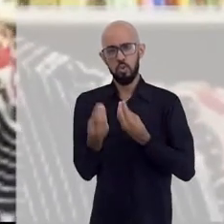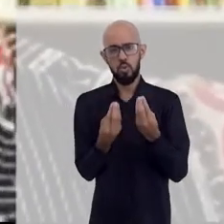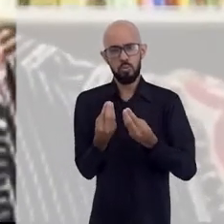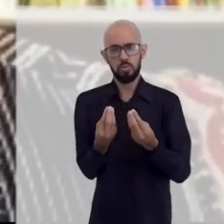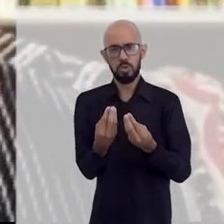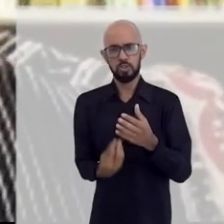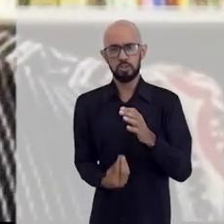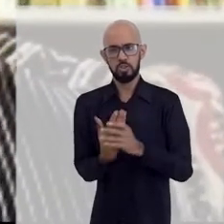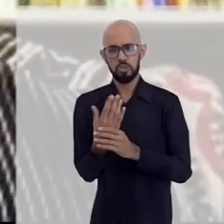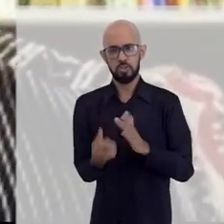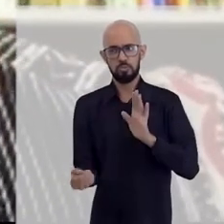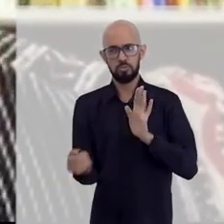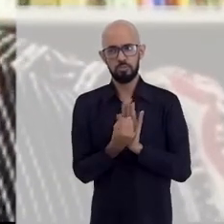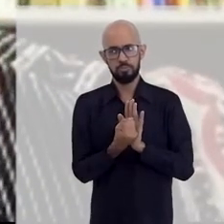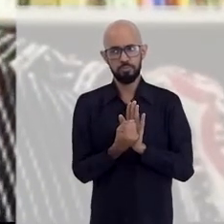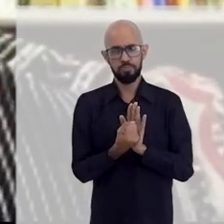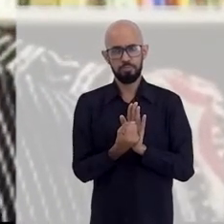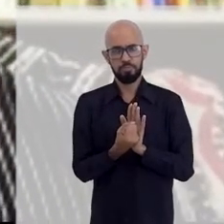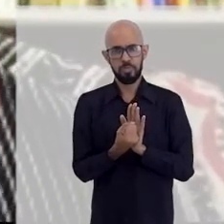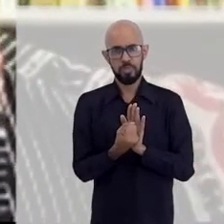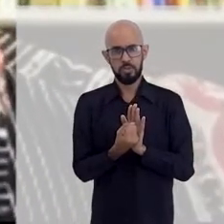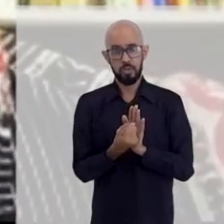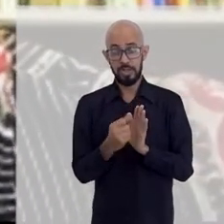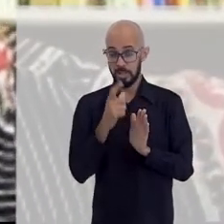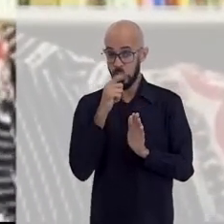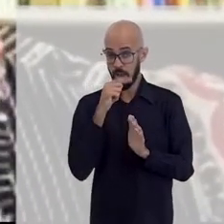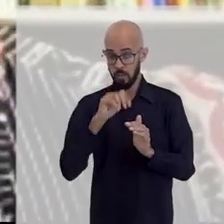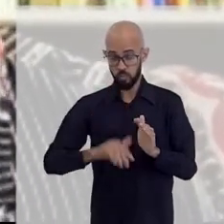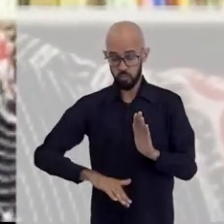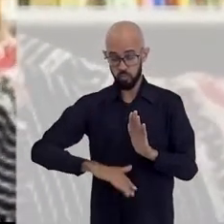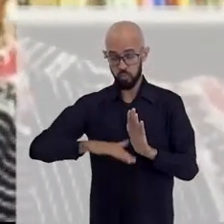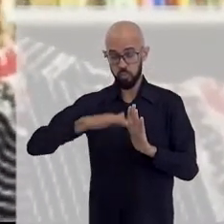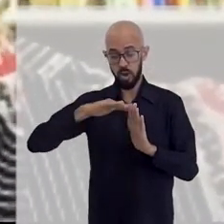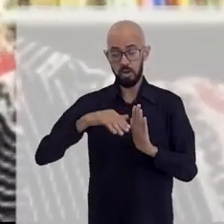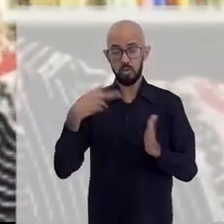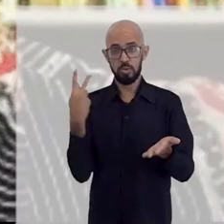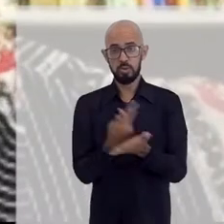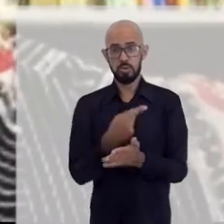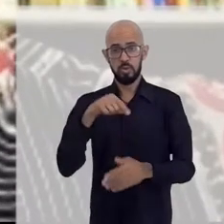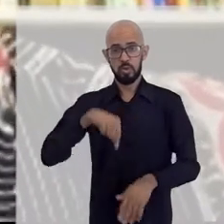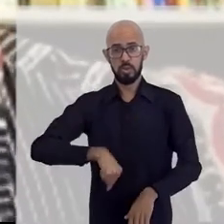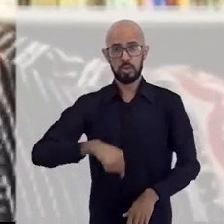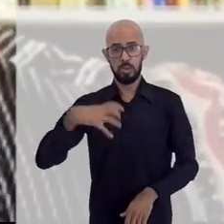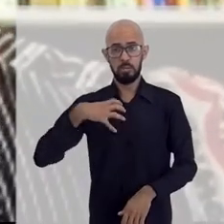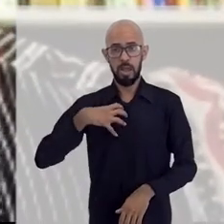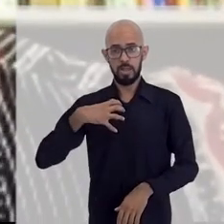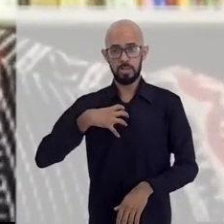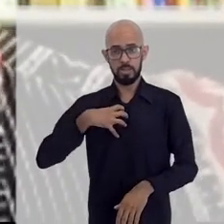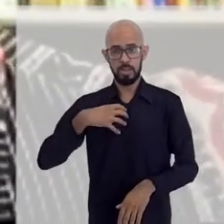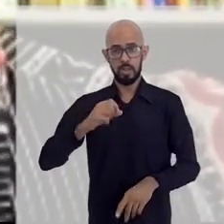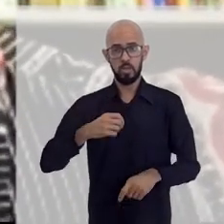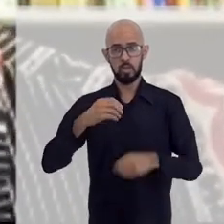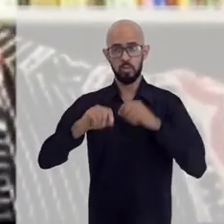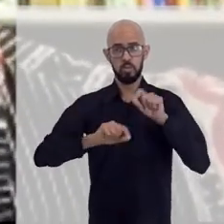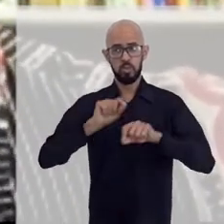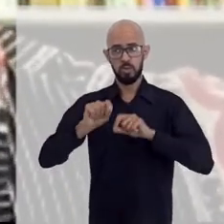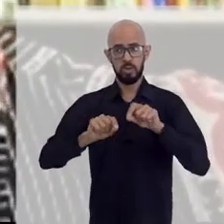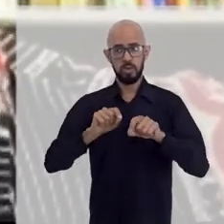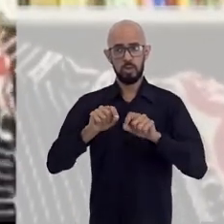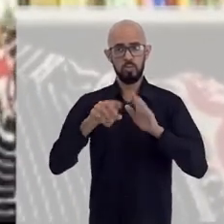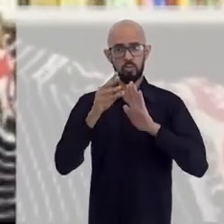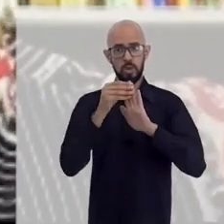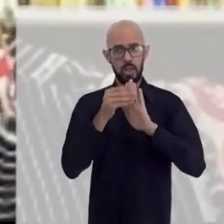gente impacta, né? A própria questão que você falou das cheias, das enchentes, nós tivemos aqui recentemente na Bahia um grande,